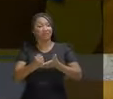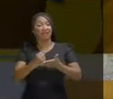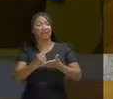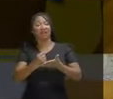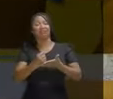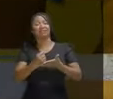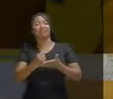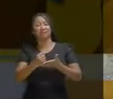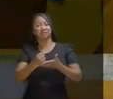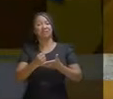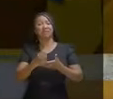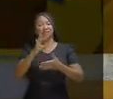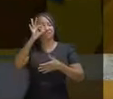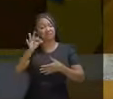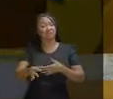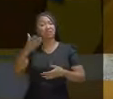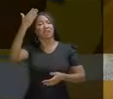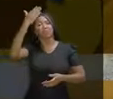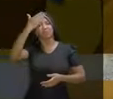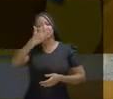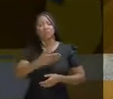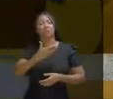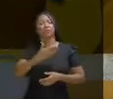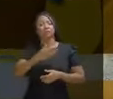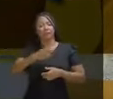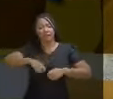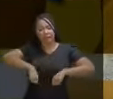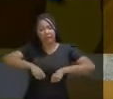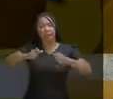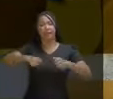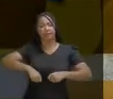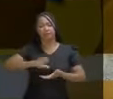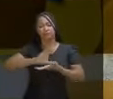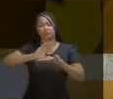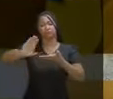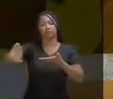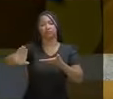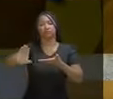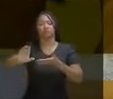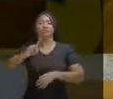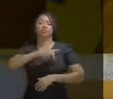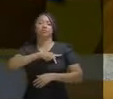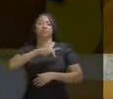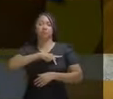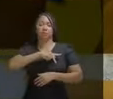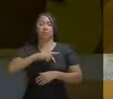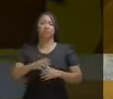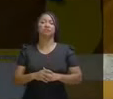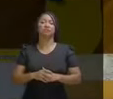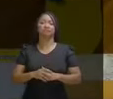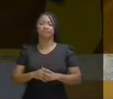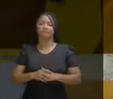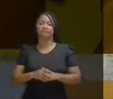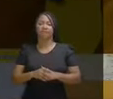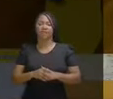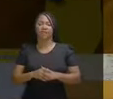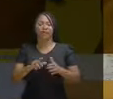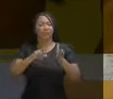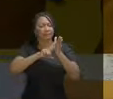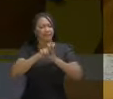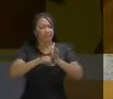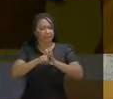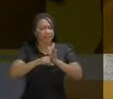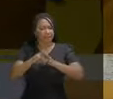são suficientes para comprovar gastos realizados com recursos públicos. Nessa linha, ao